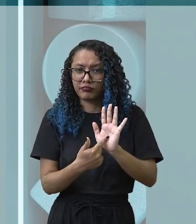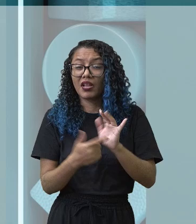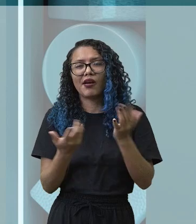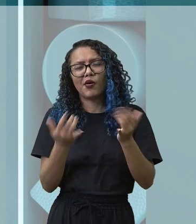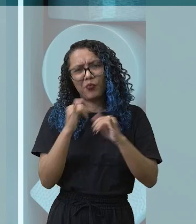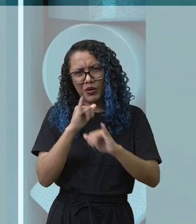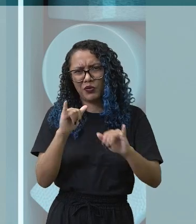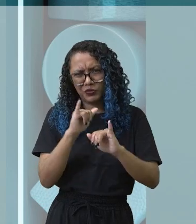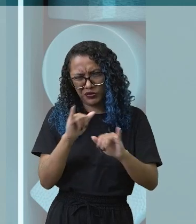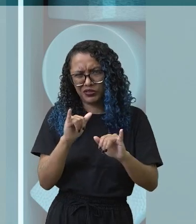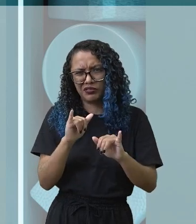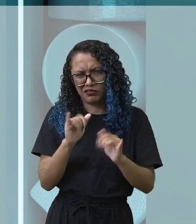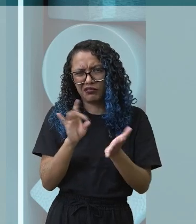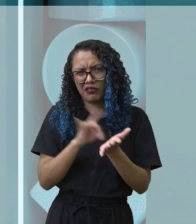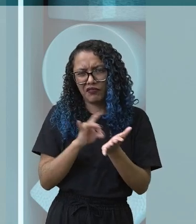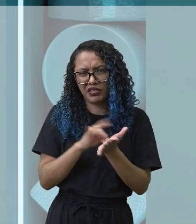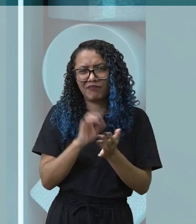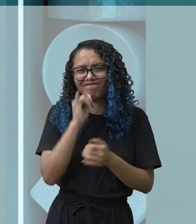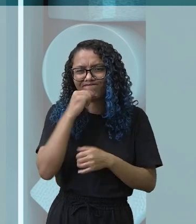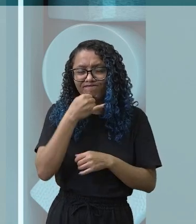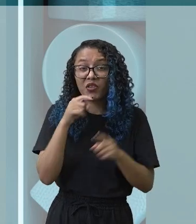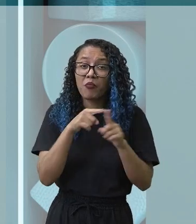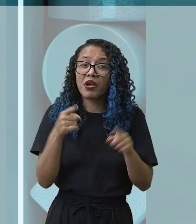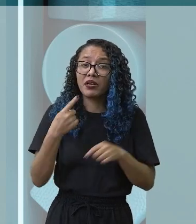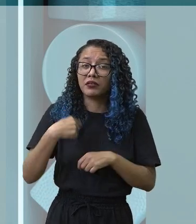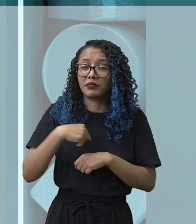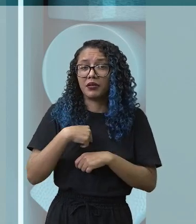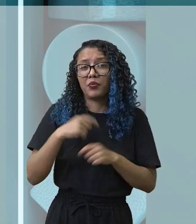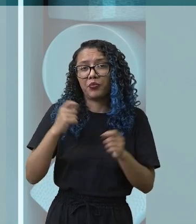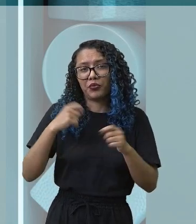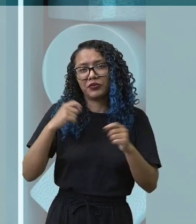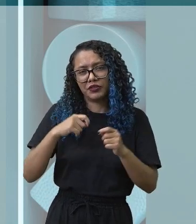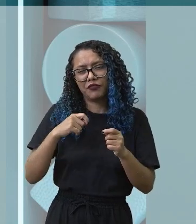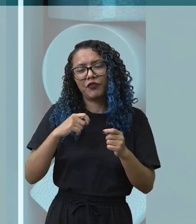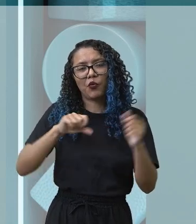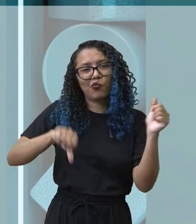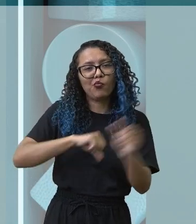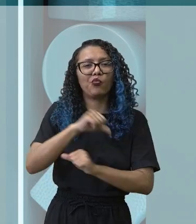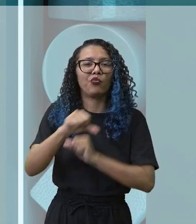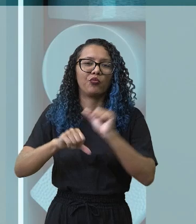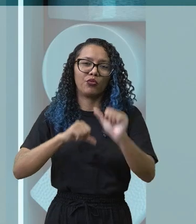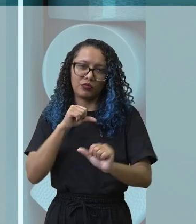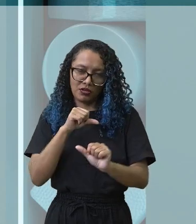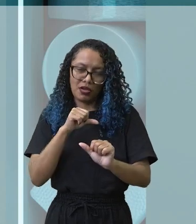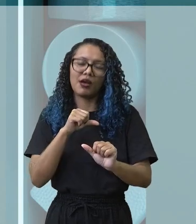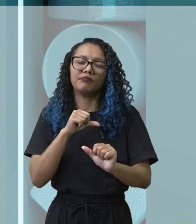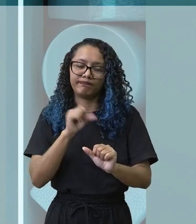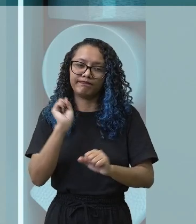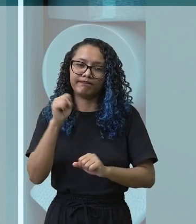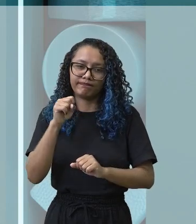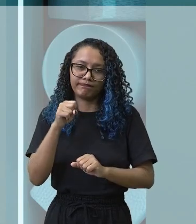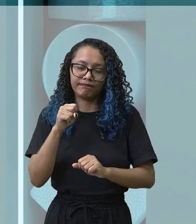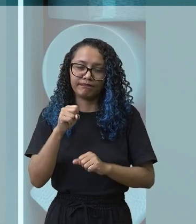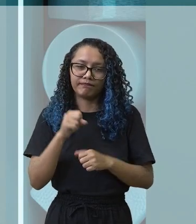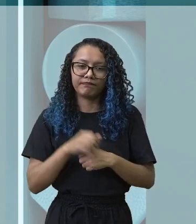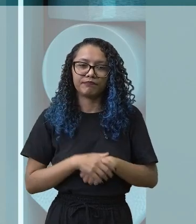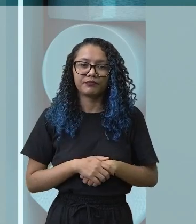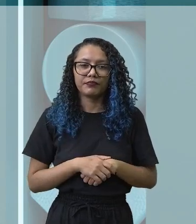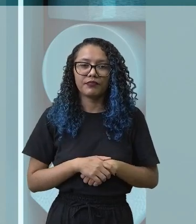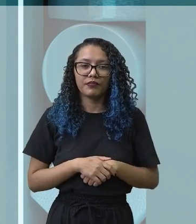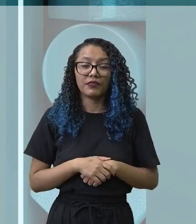notí e triste mas que nós podemos virar essa página nós podemos mudar essa situação certo